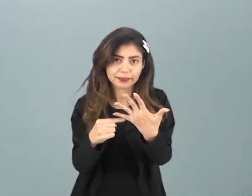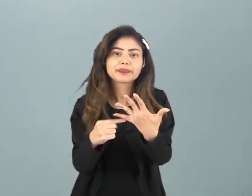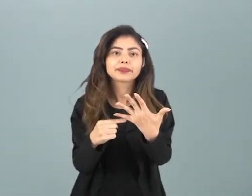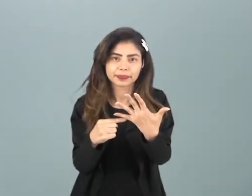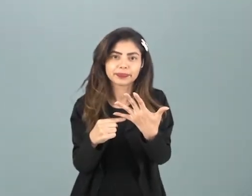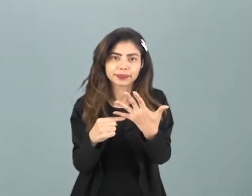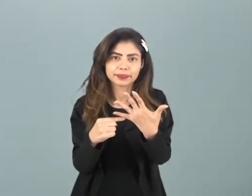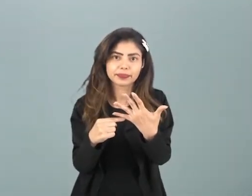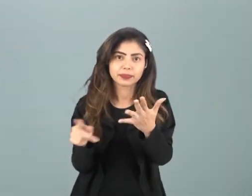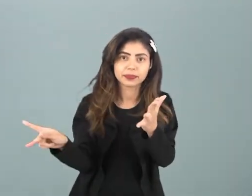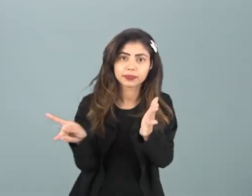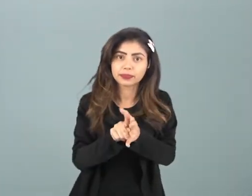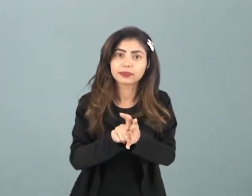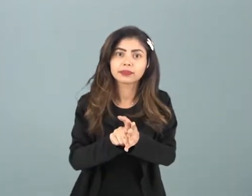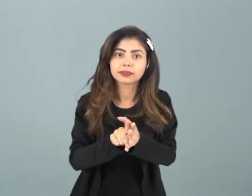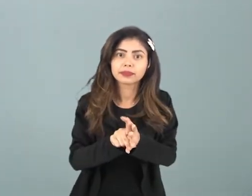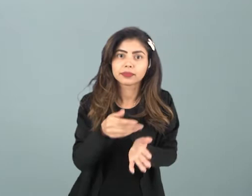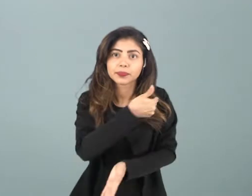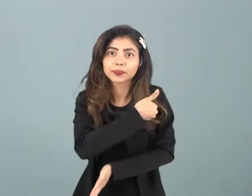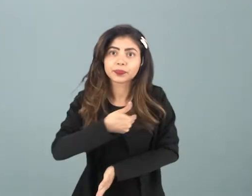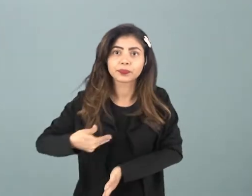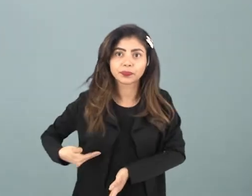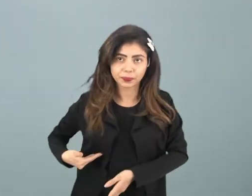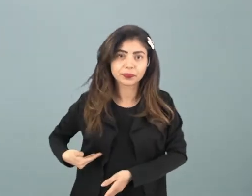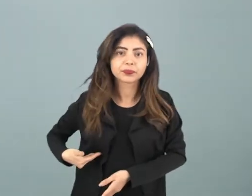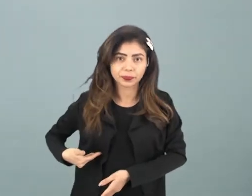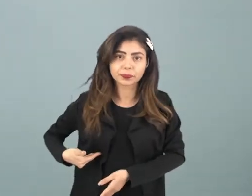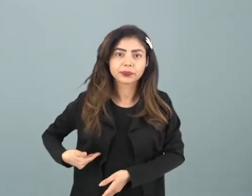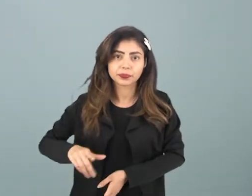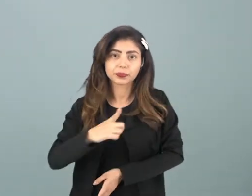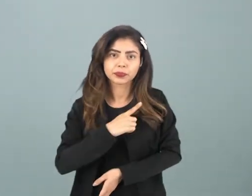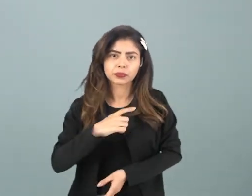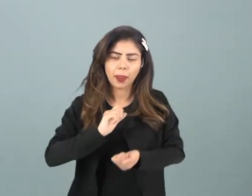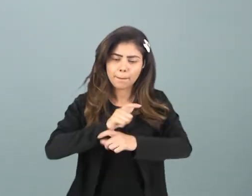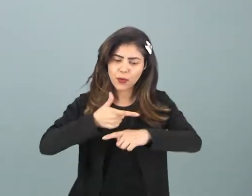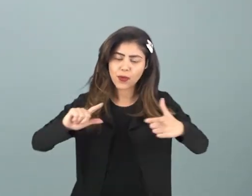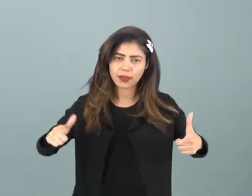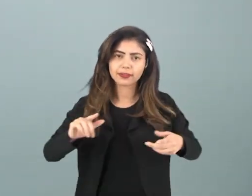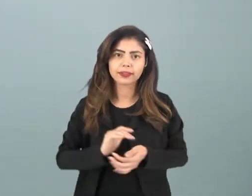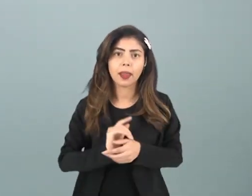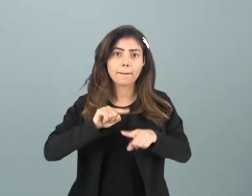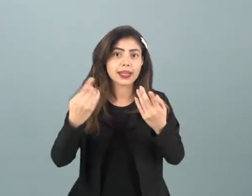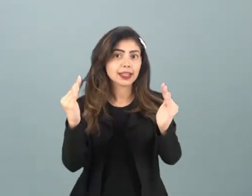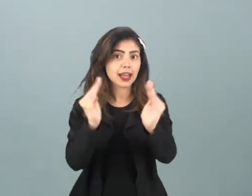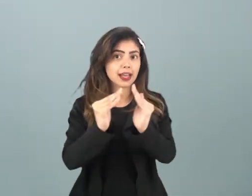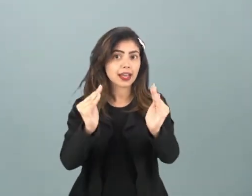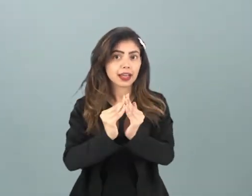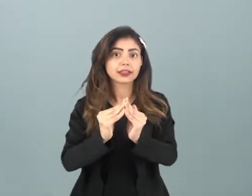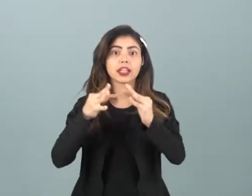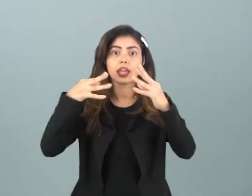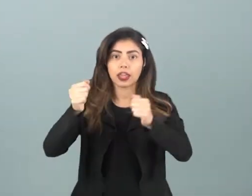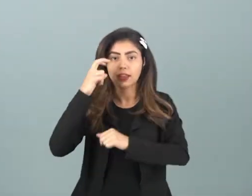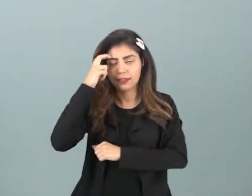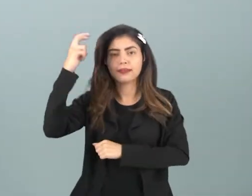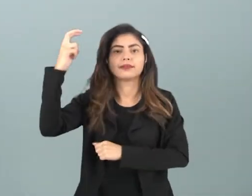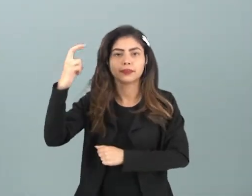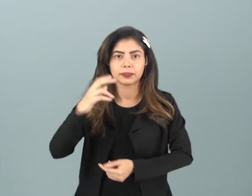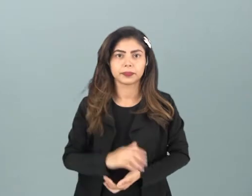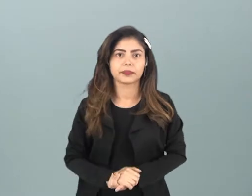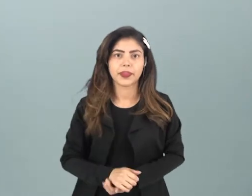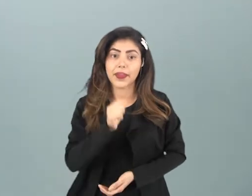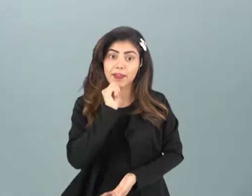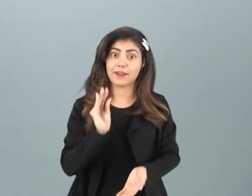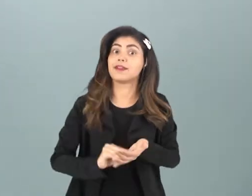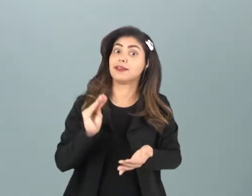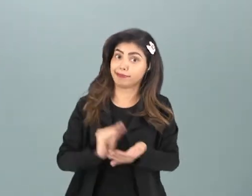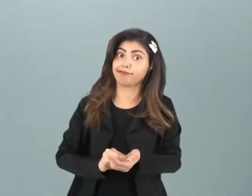alguns serviços públicos que a grande maioria da população tem. Mas a casa em si, a casa inteligente, ainda